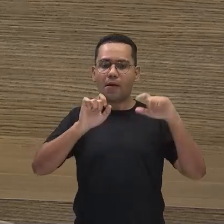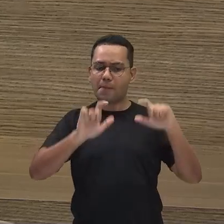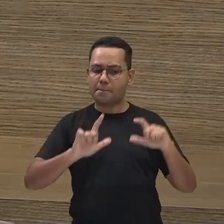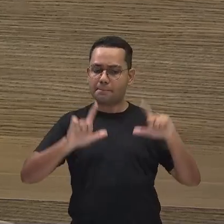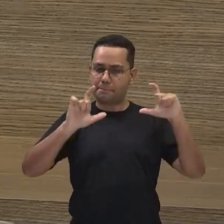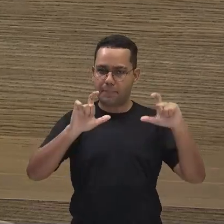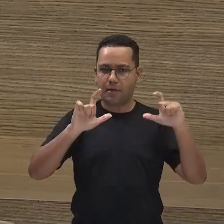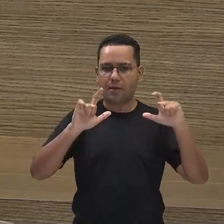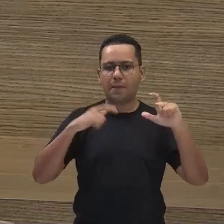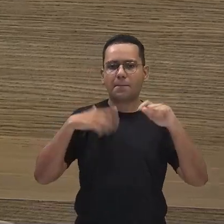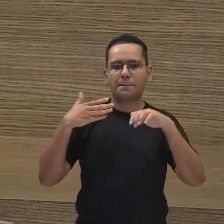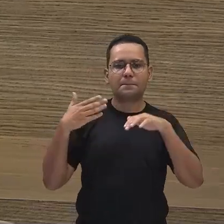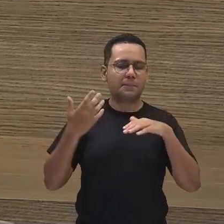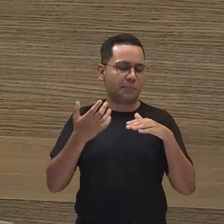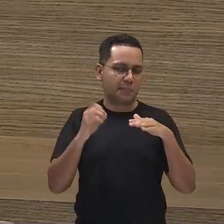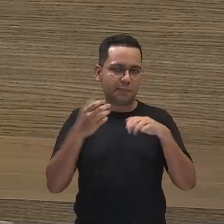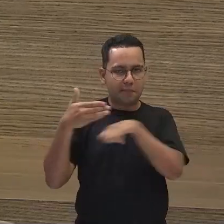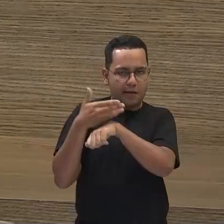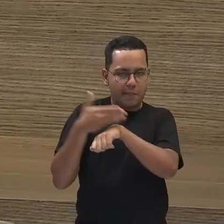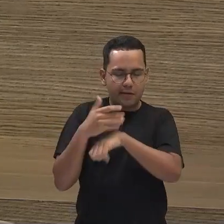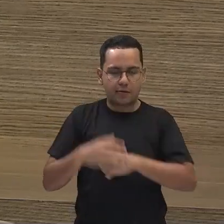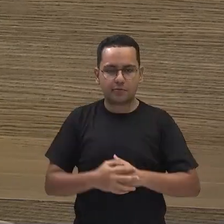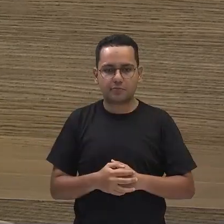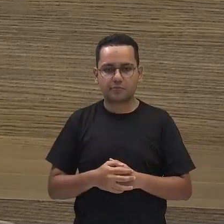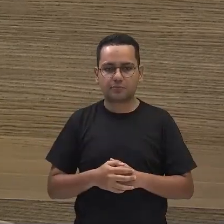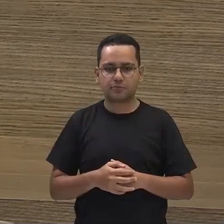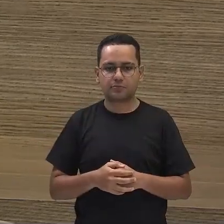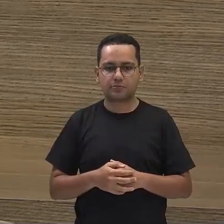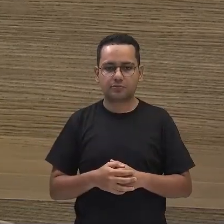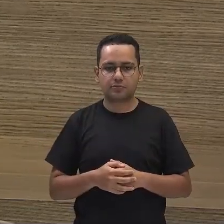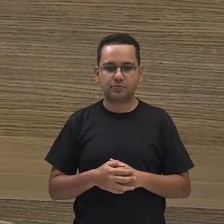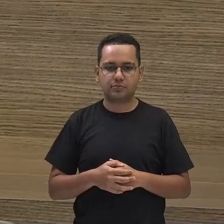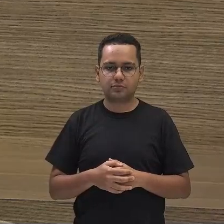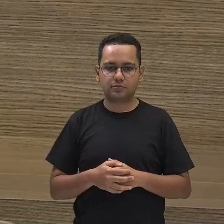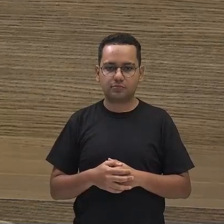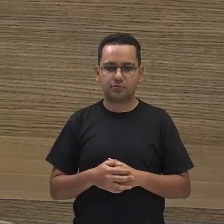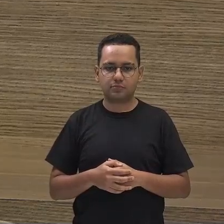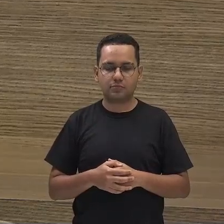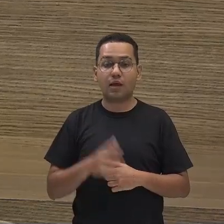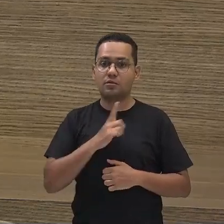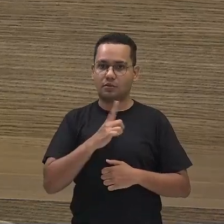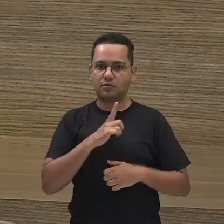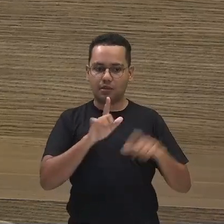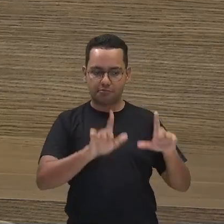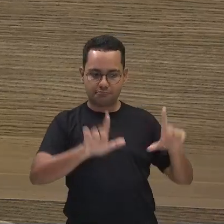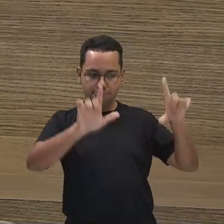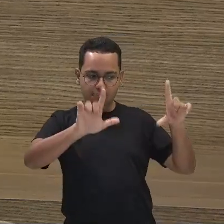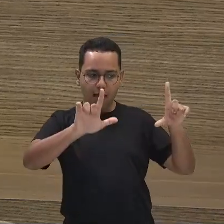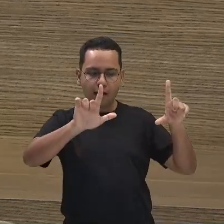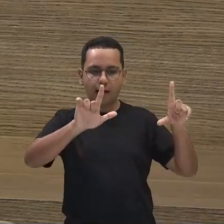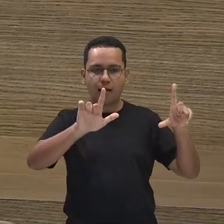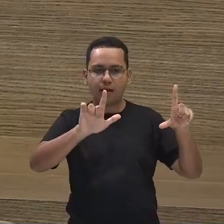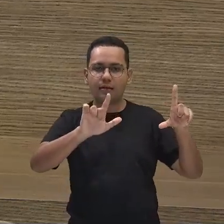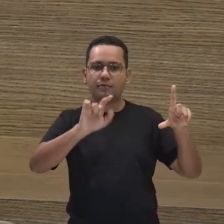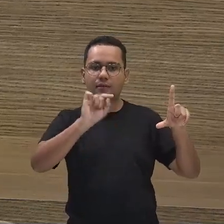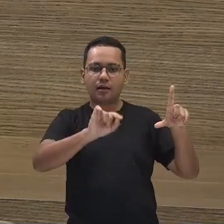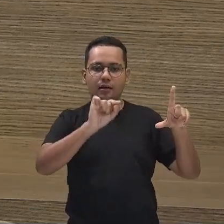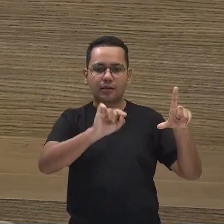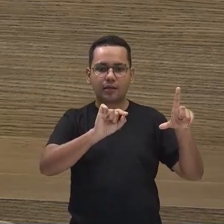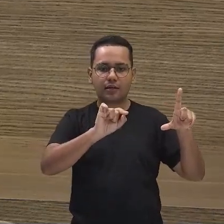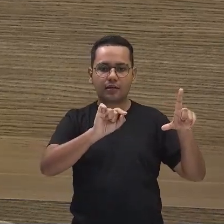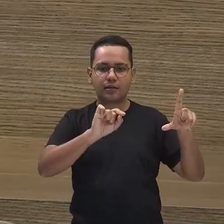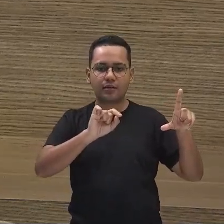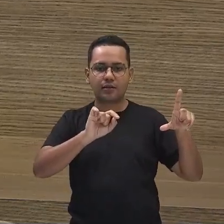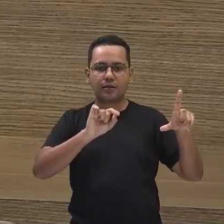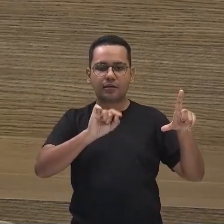participar aqui, e também a gente faz a captura do quadro digital para você receber aí